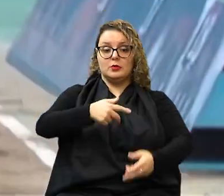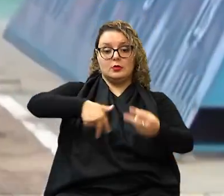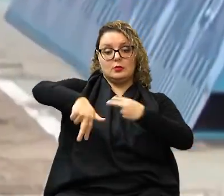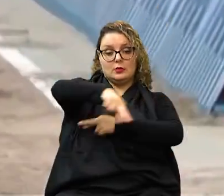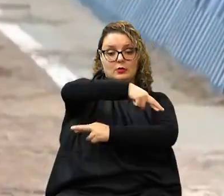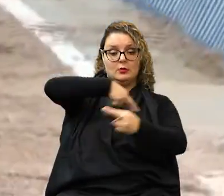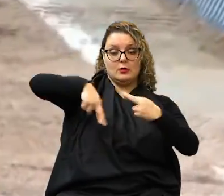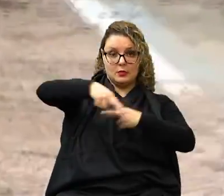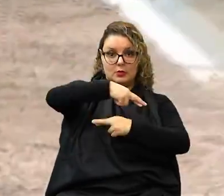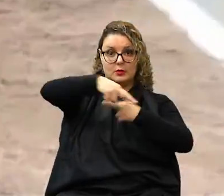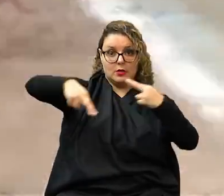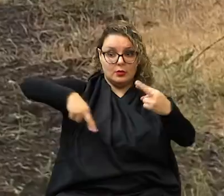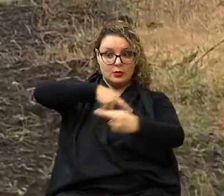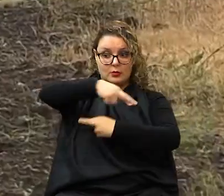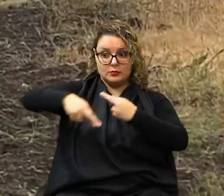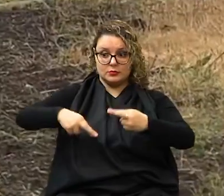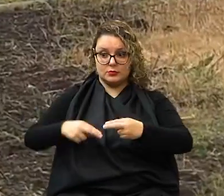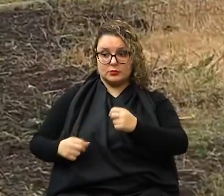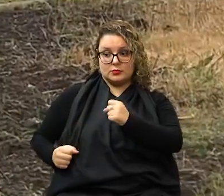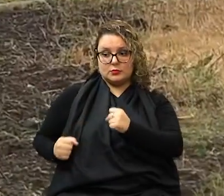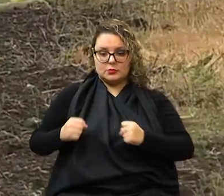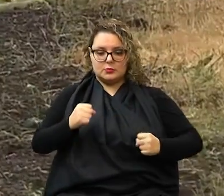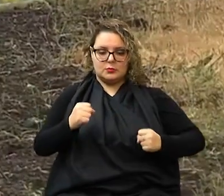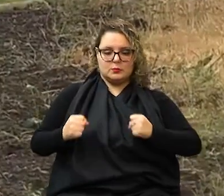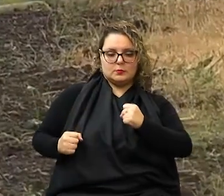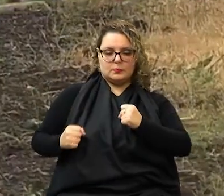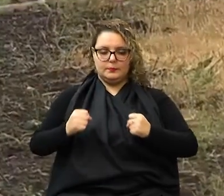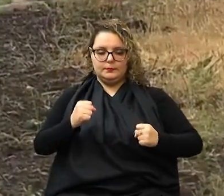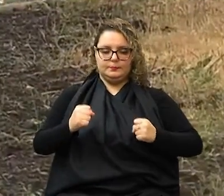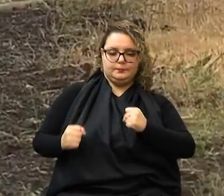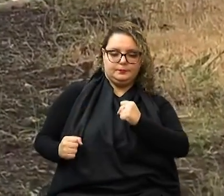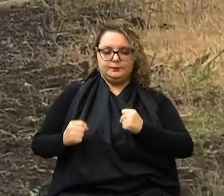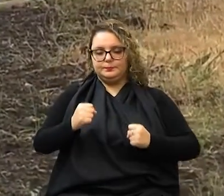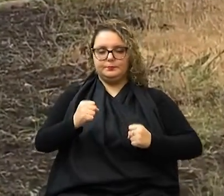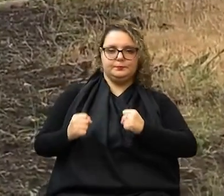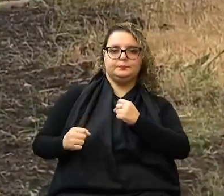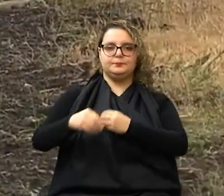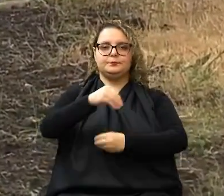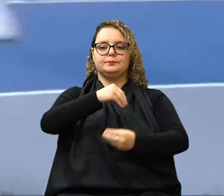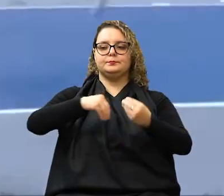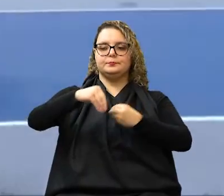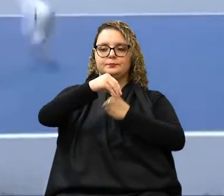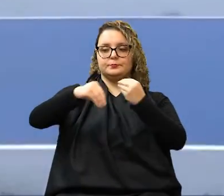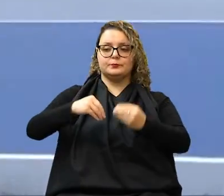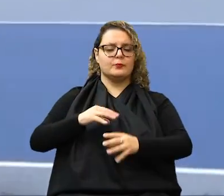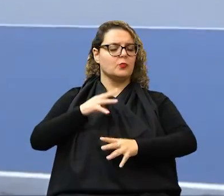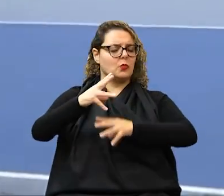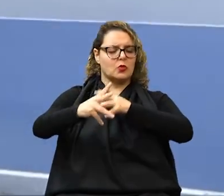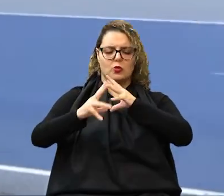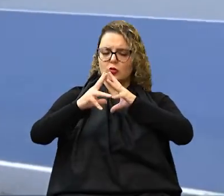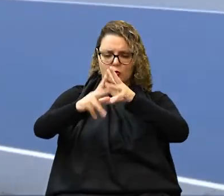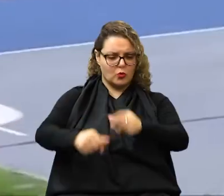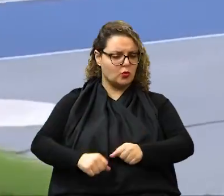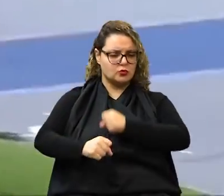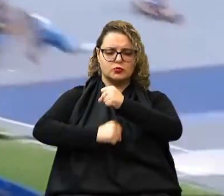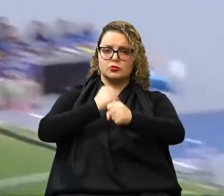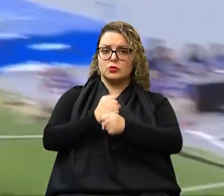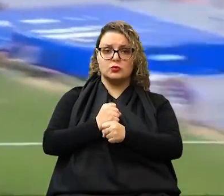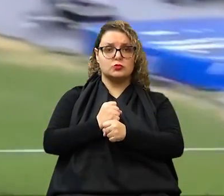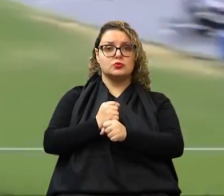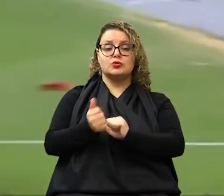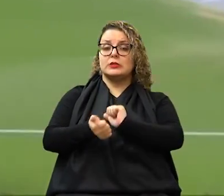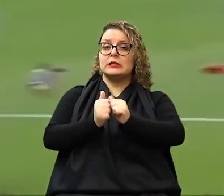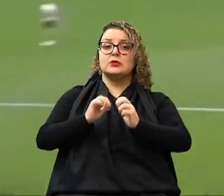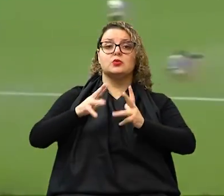lançamentos, revezamentos e com a novidade da marcha atlética de 35 quilômetros mista. Todos os anos, milhares de atletas do